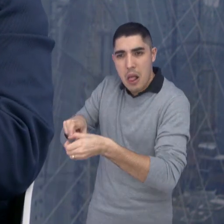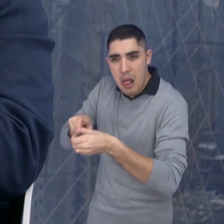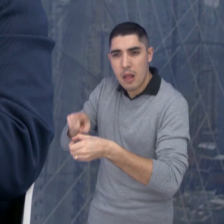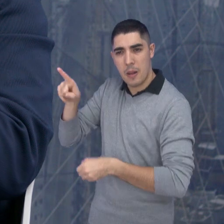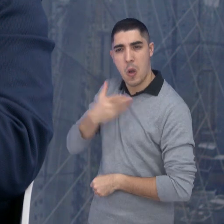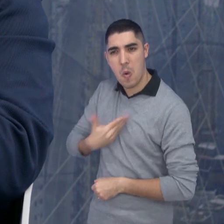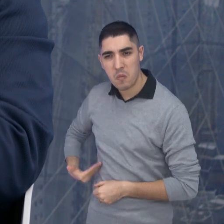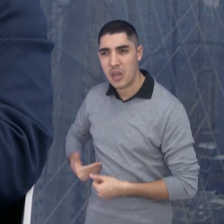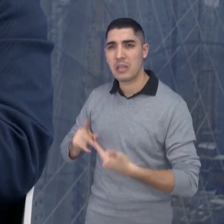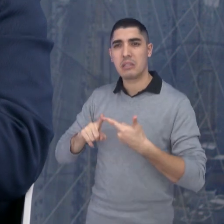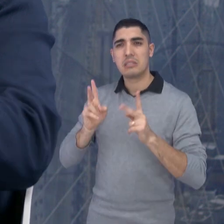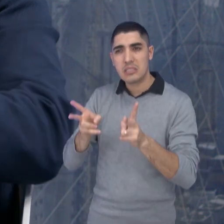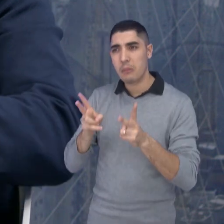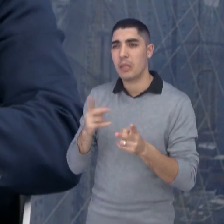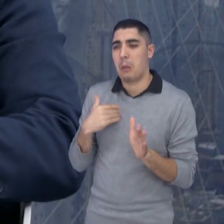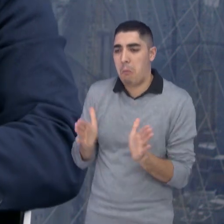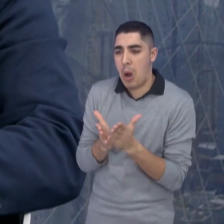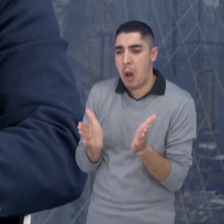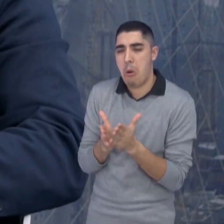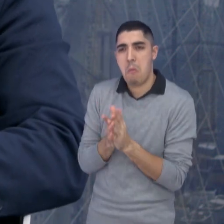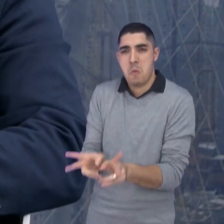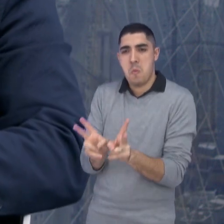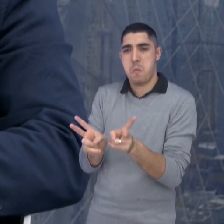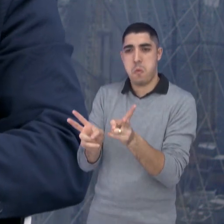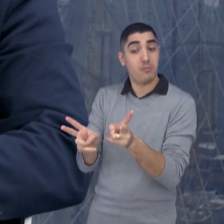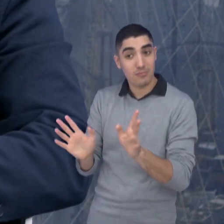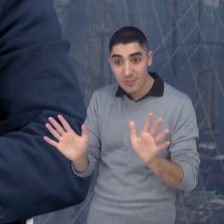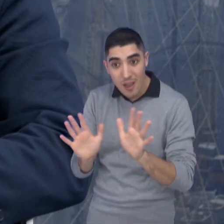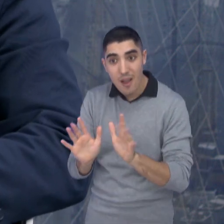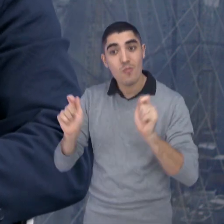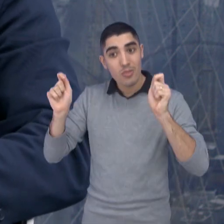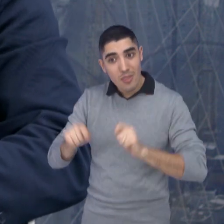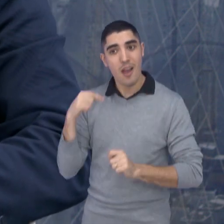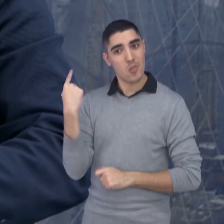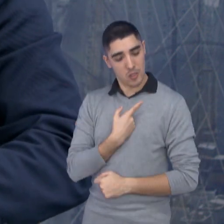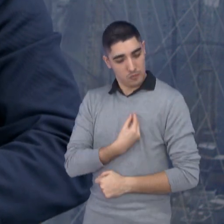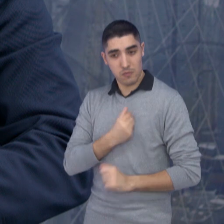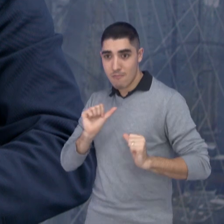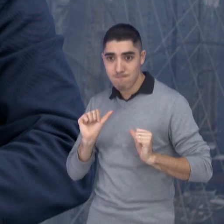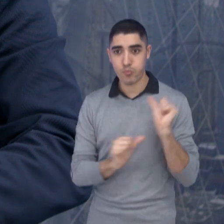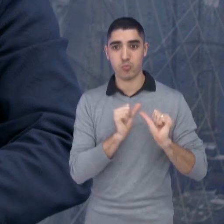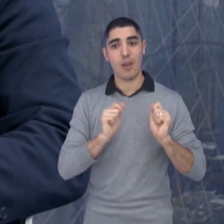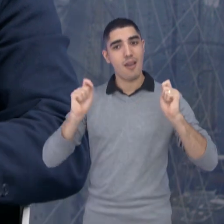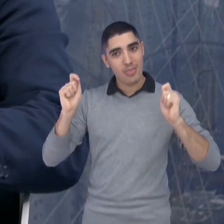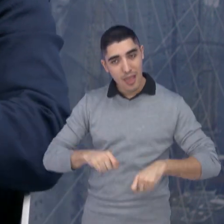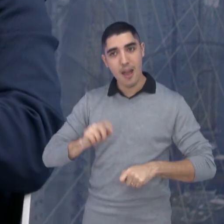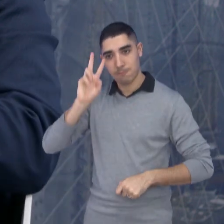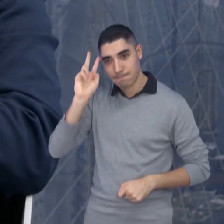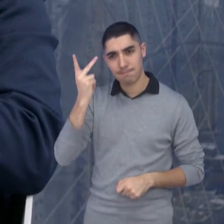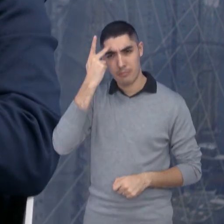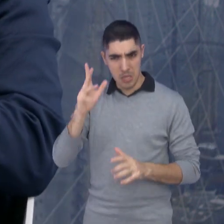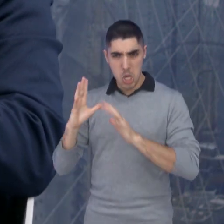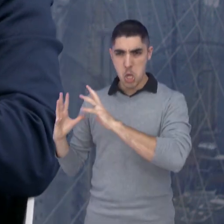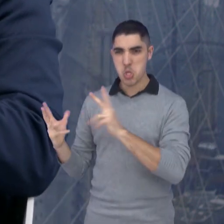da pobreza, da tristeza e mostrar que existe a possibilidade da gente migrar, mudar a condição do nosso entorno. Não estou falando de todo